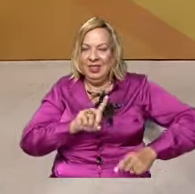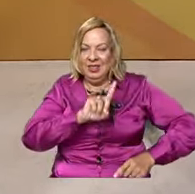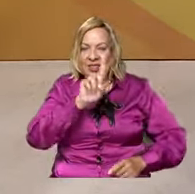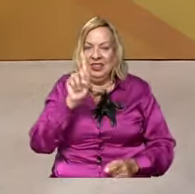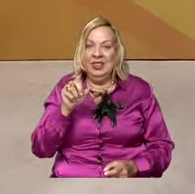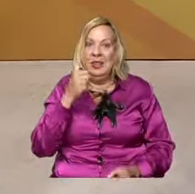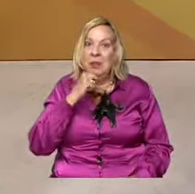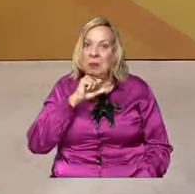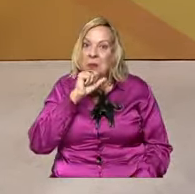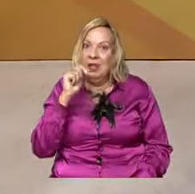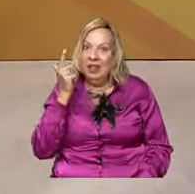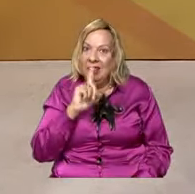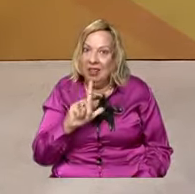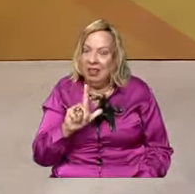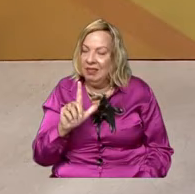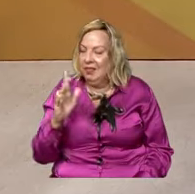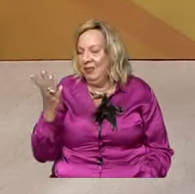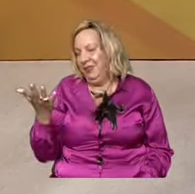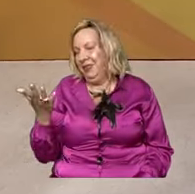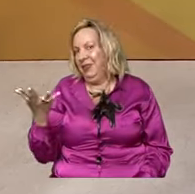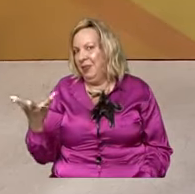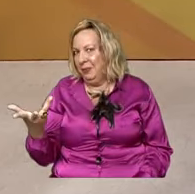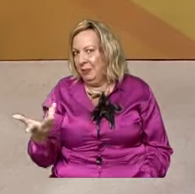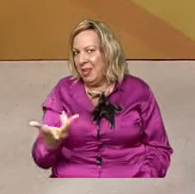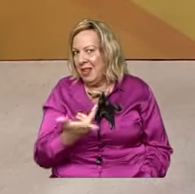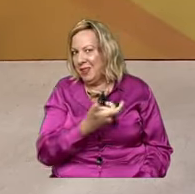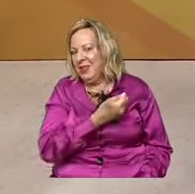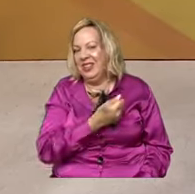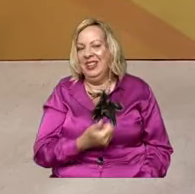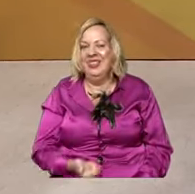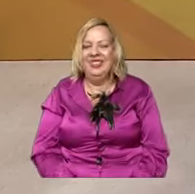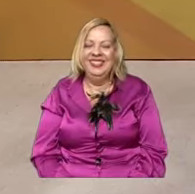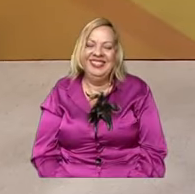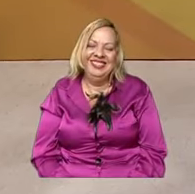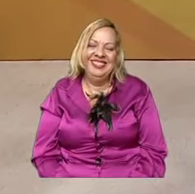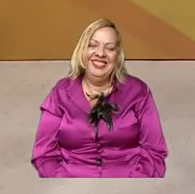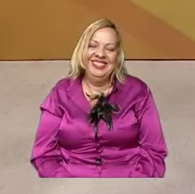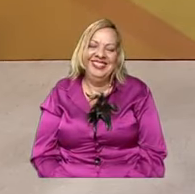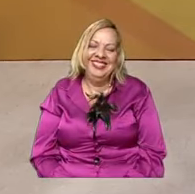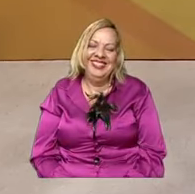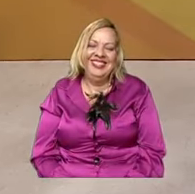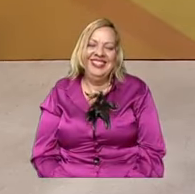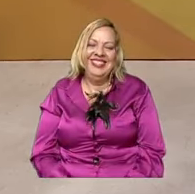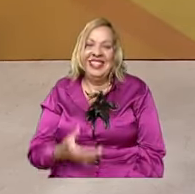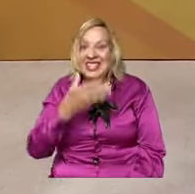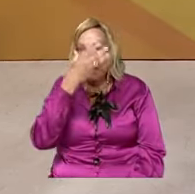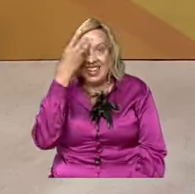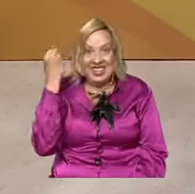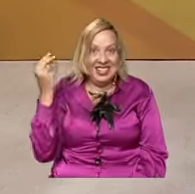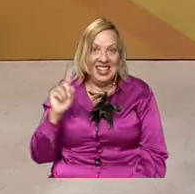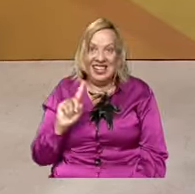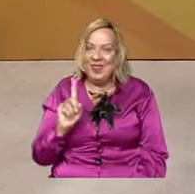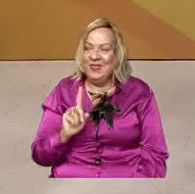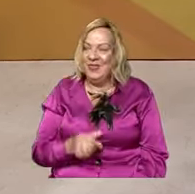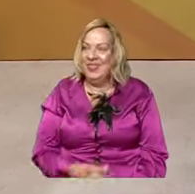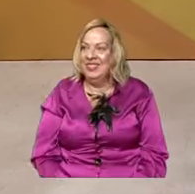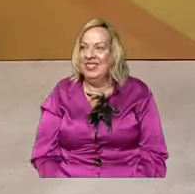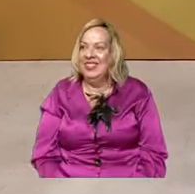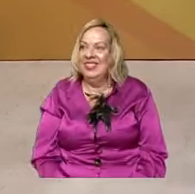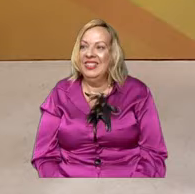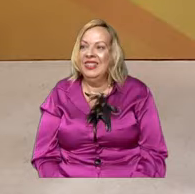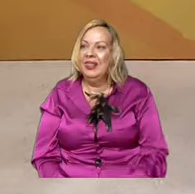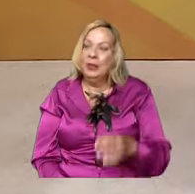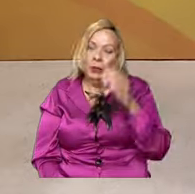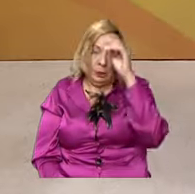das Mães, eu acho assim... É inesquecível, não, né? Incomparável, né? Com certeza. Parabéns aí à nossa